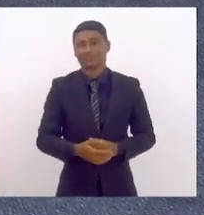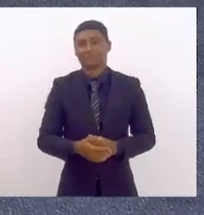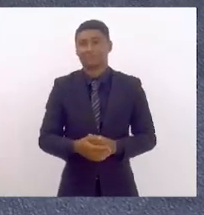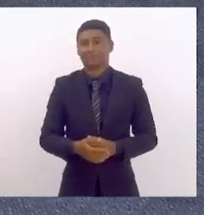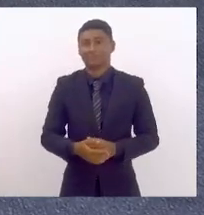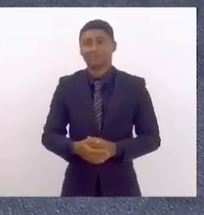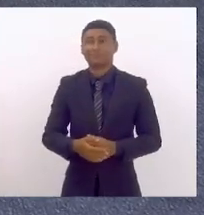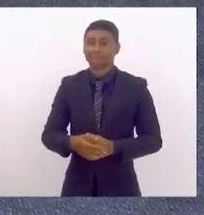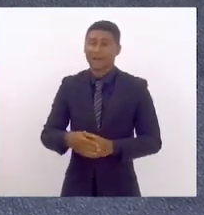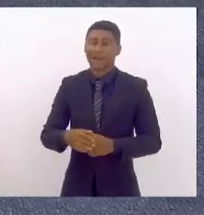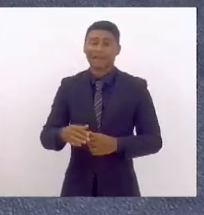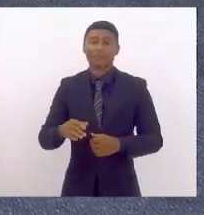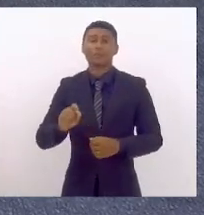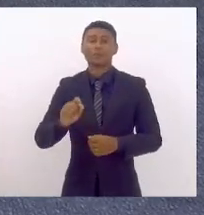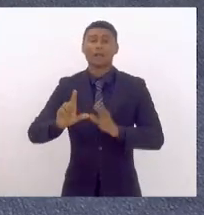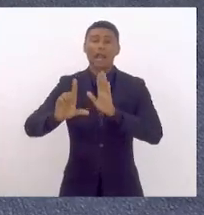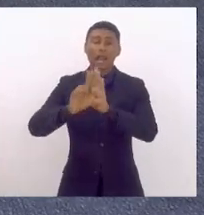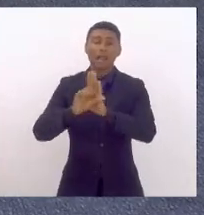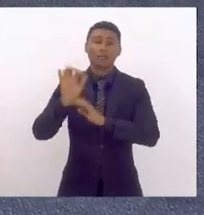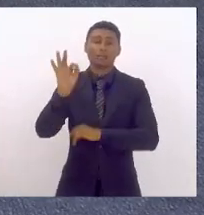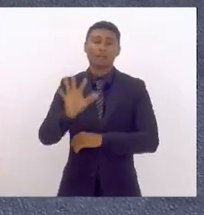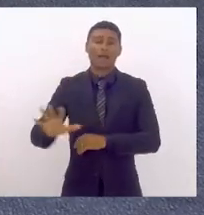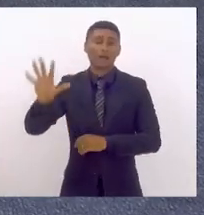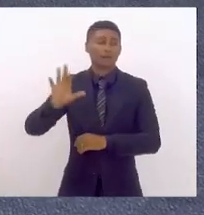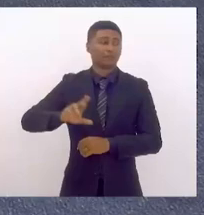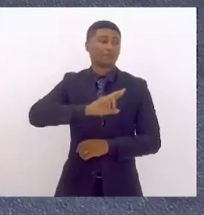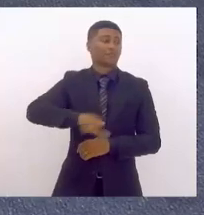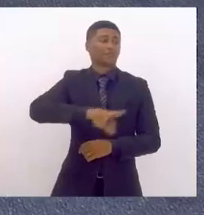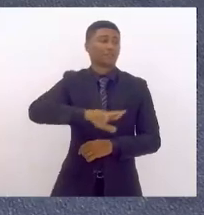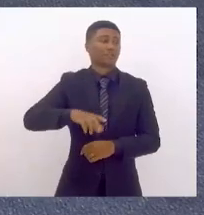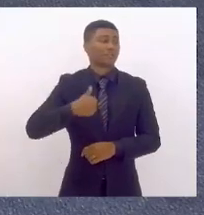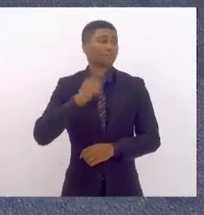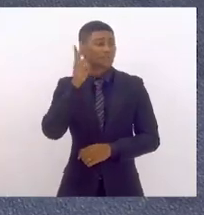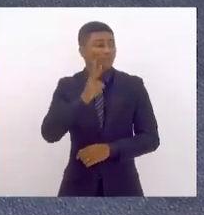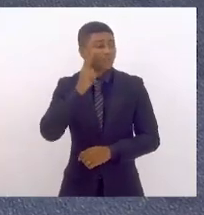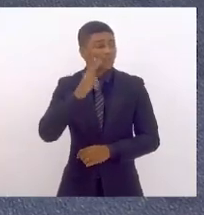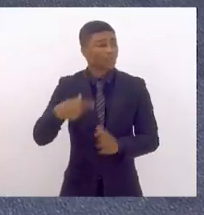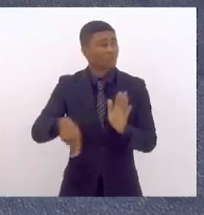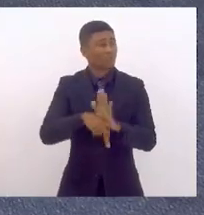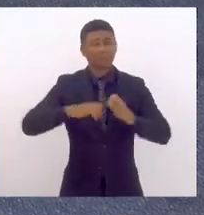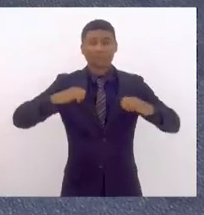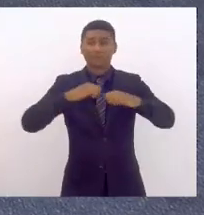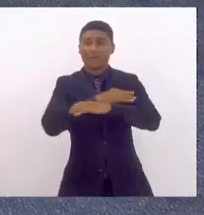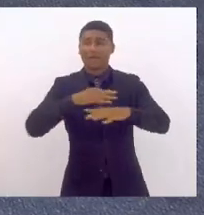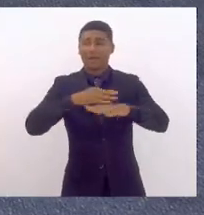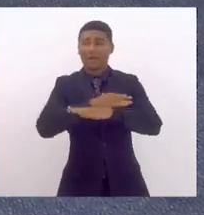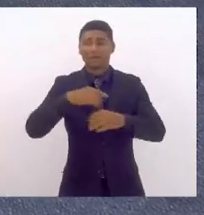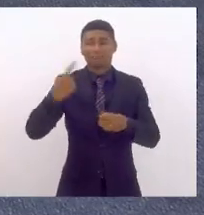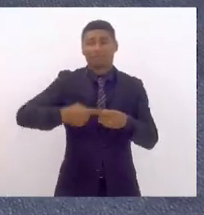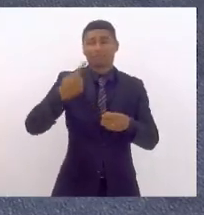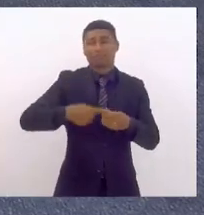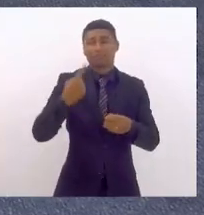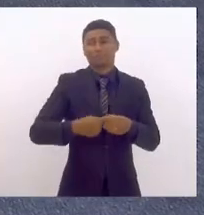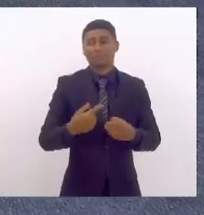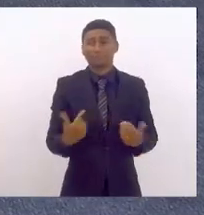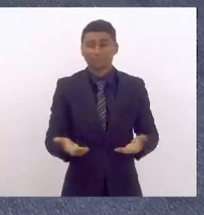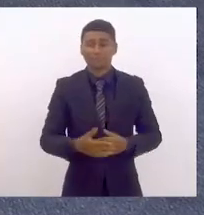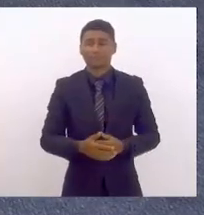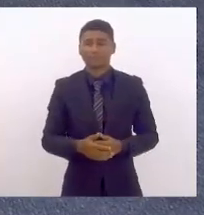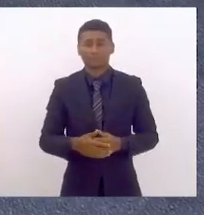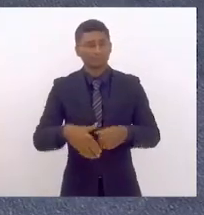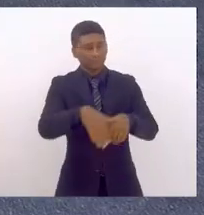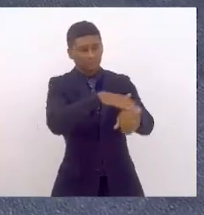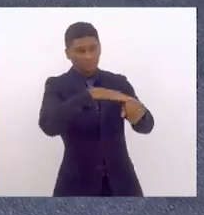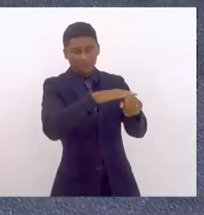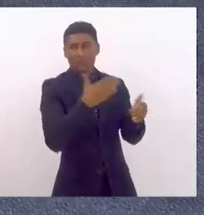Legislação Federal Não é nosso caso eu sou Vereador é municipal isso aqui irmão mais aqui bom com